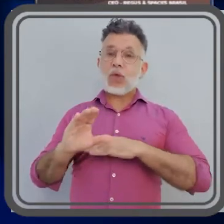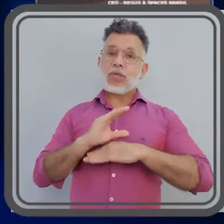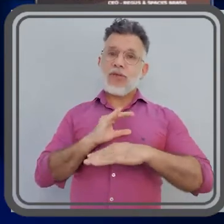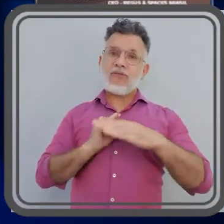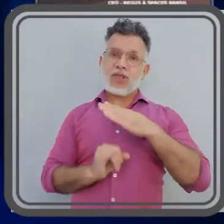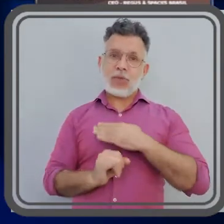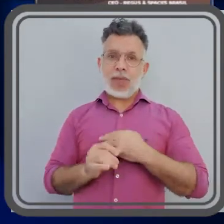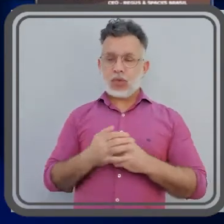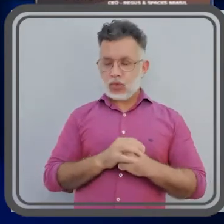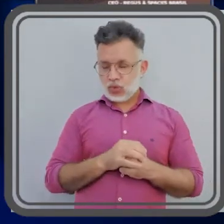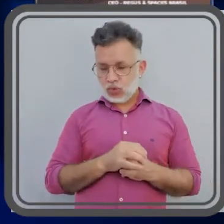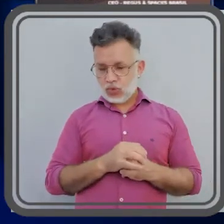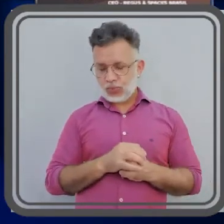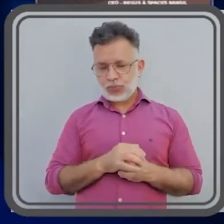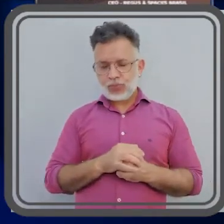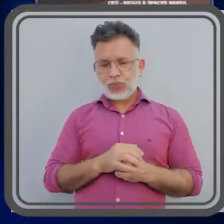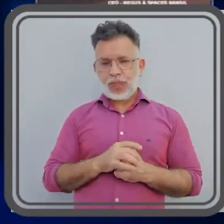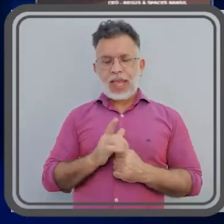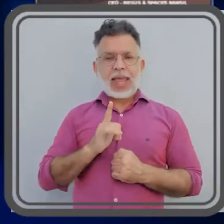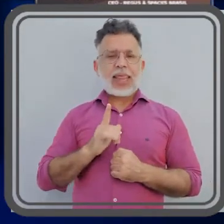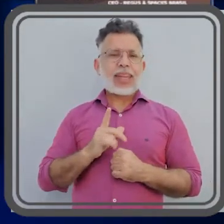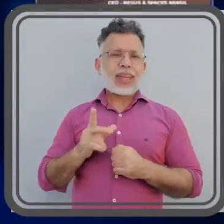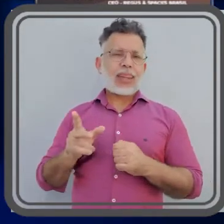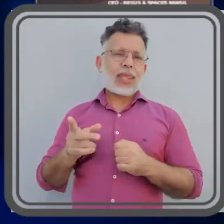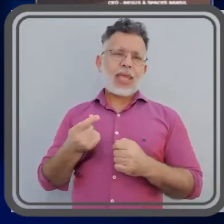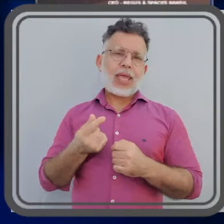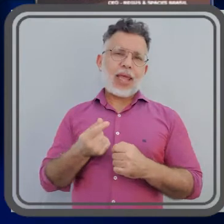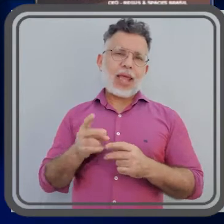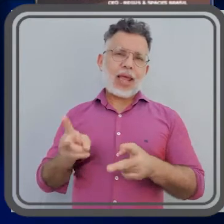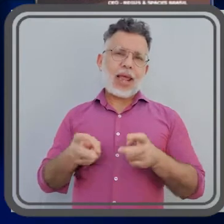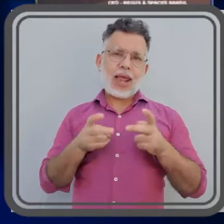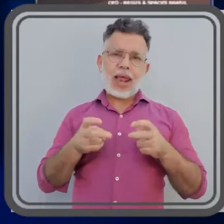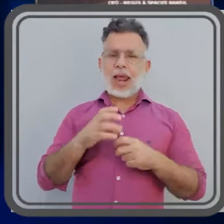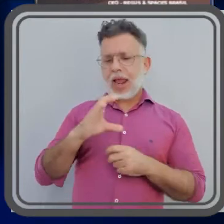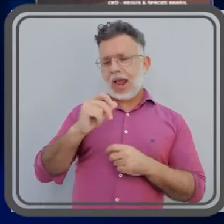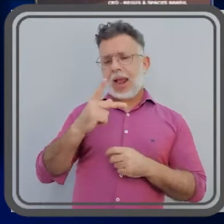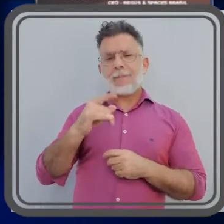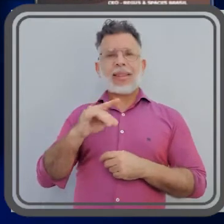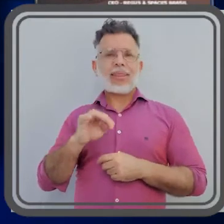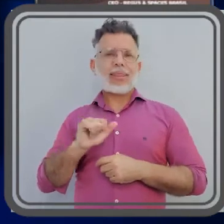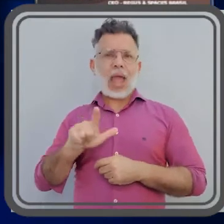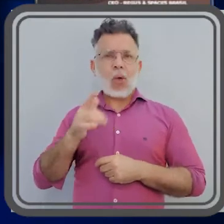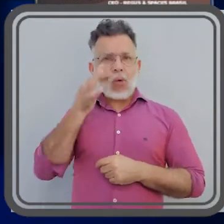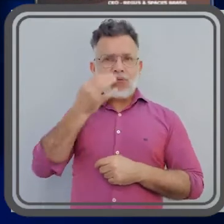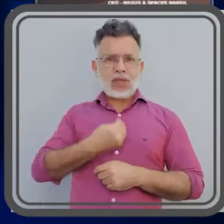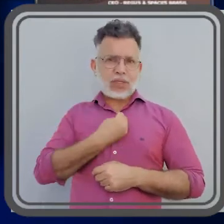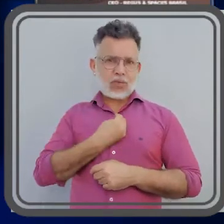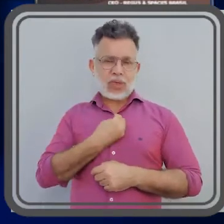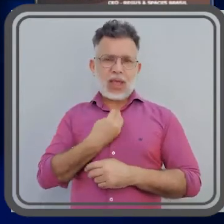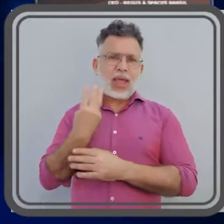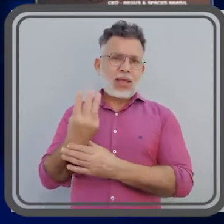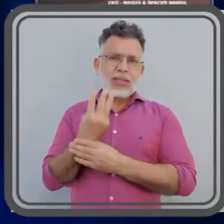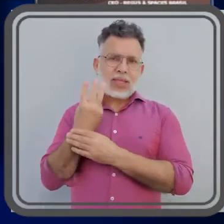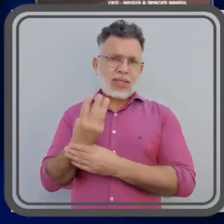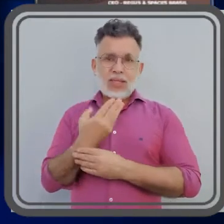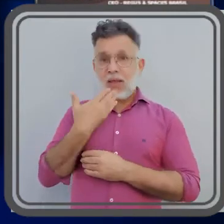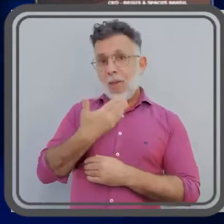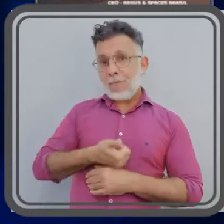investimentos de capital físico, né? Terceirizar o máximo possível. Então, a gente